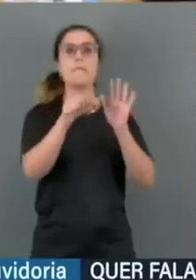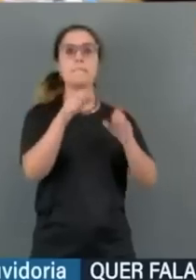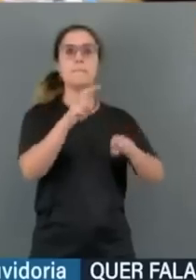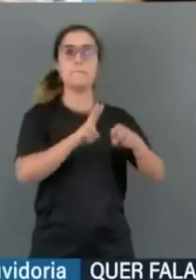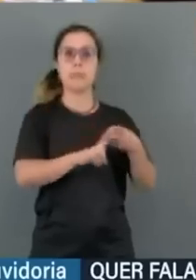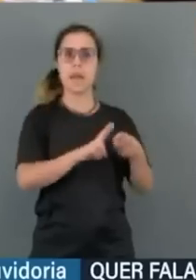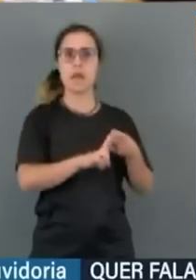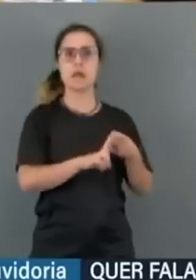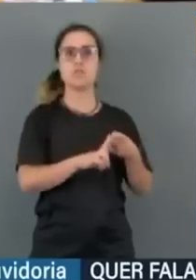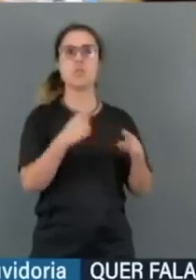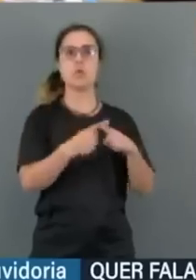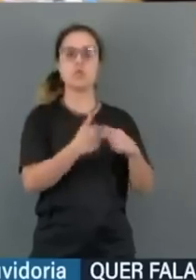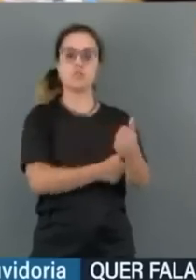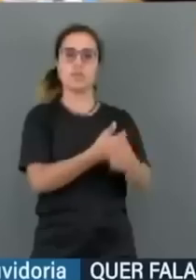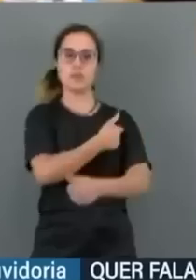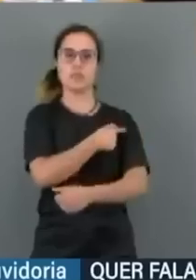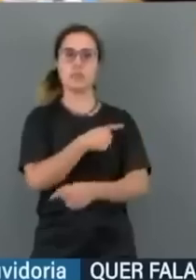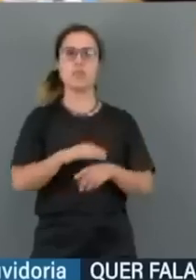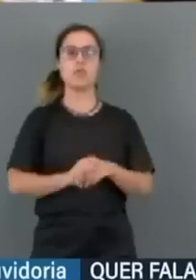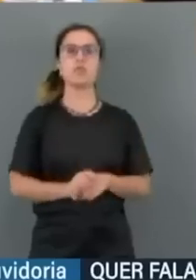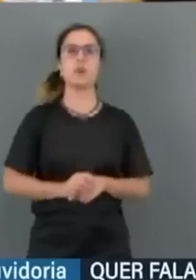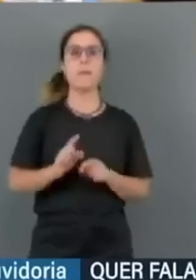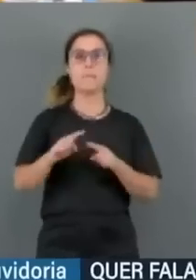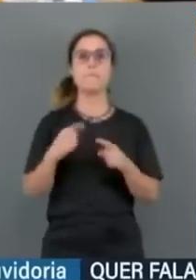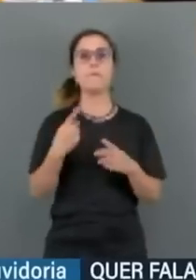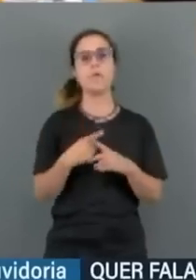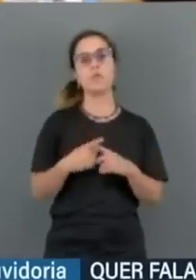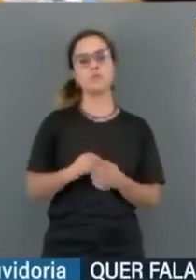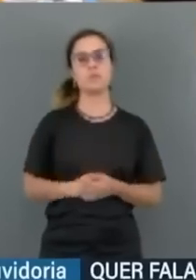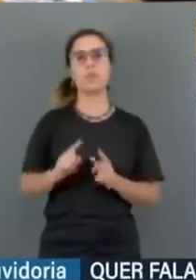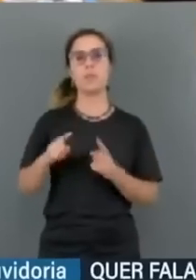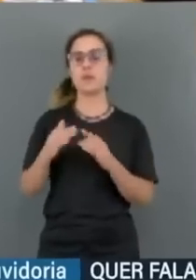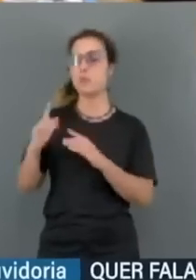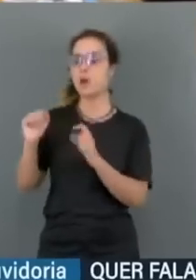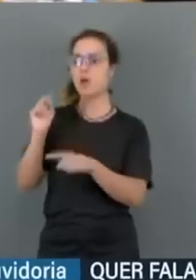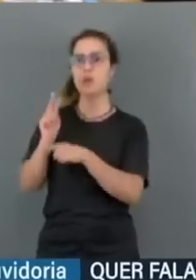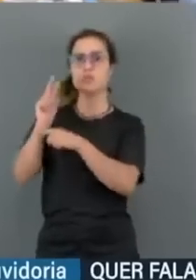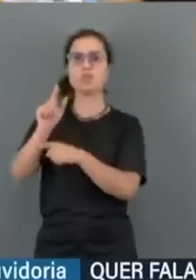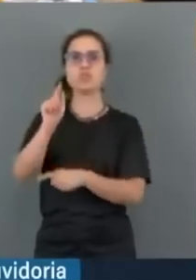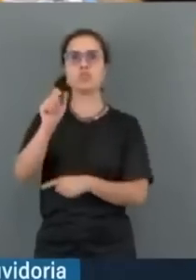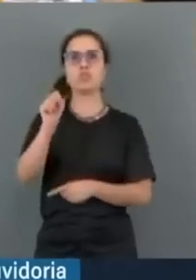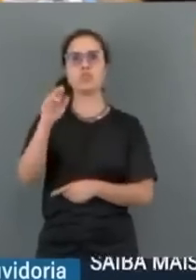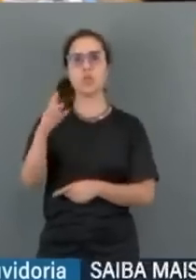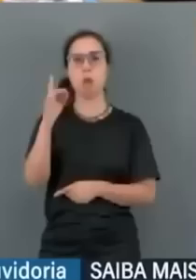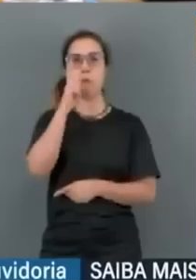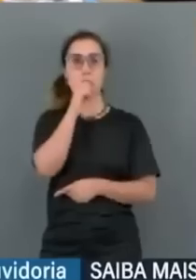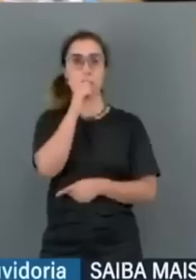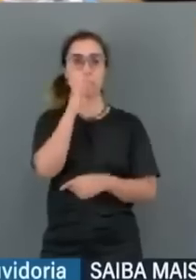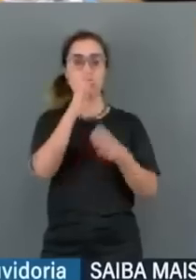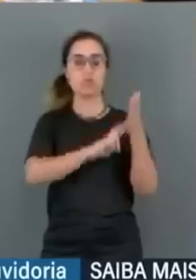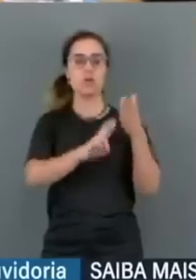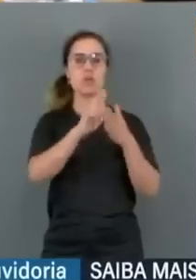vacina. Agora, o maior ajudante do Lula, da segurança do GSI, falsificou o relatório e está solto. E não pode